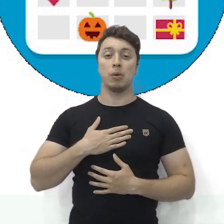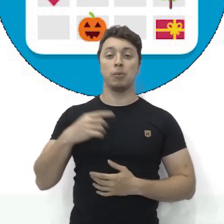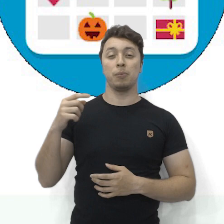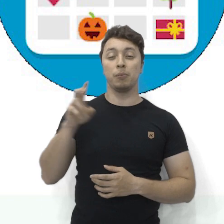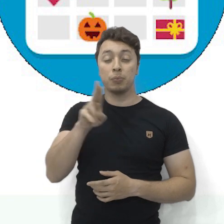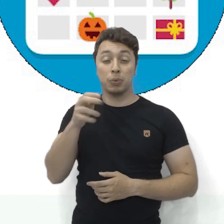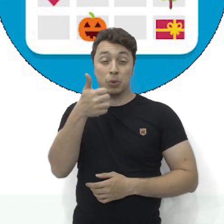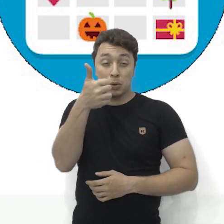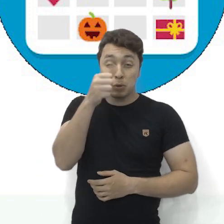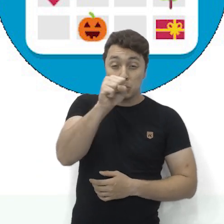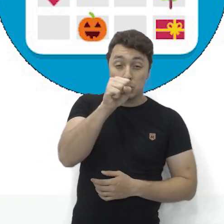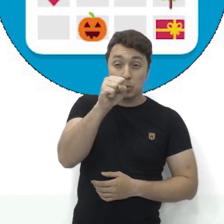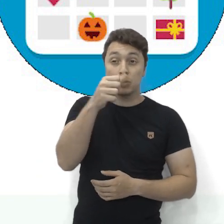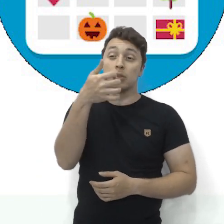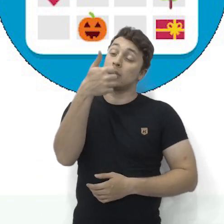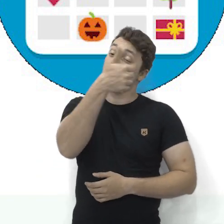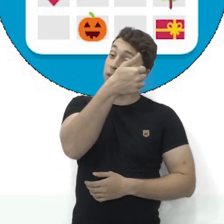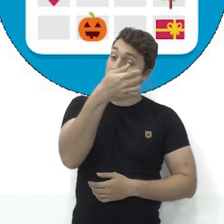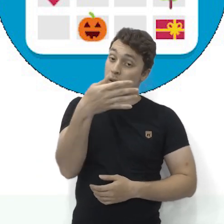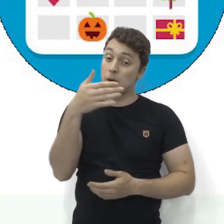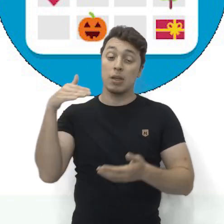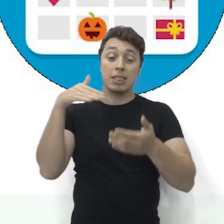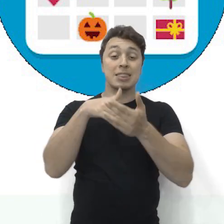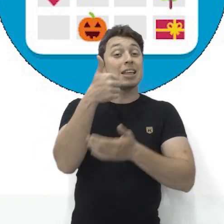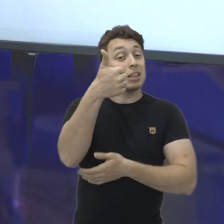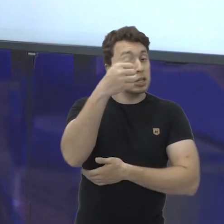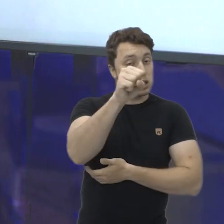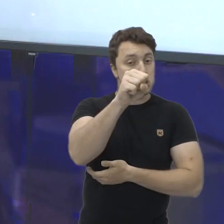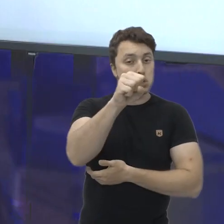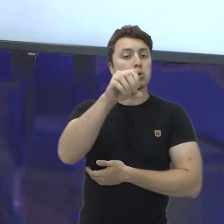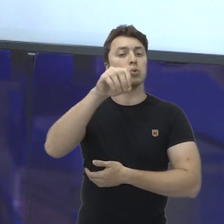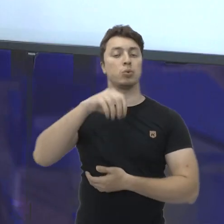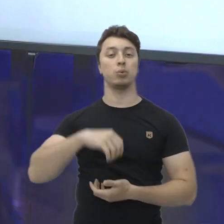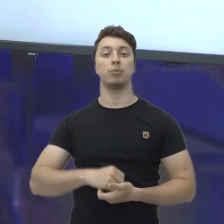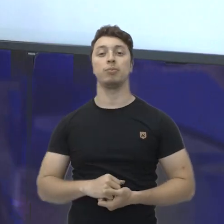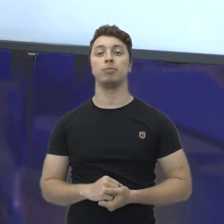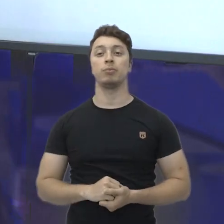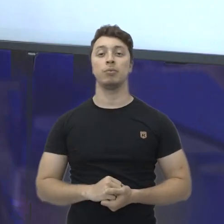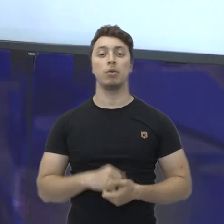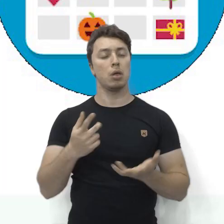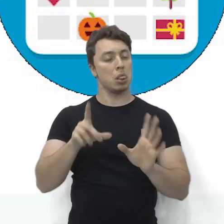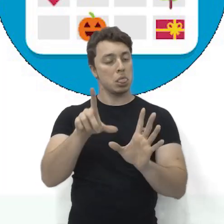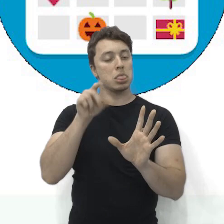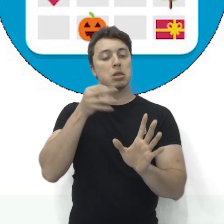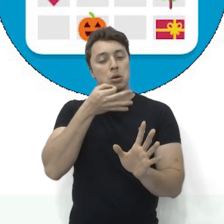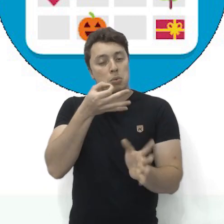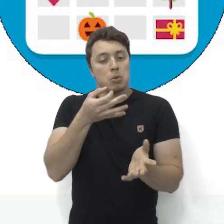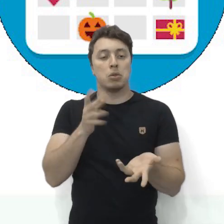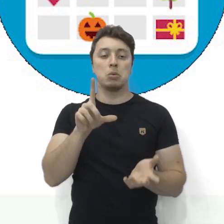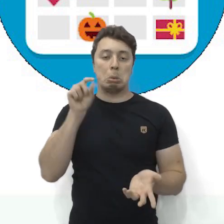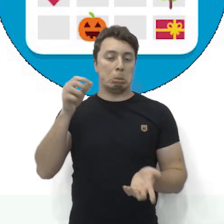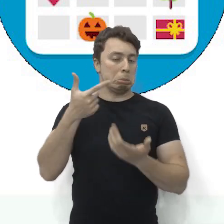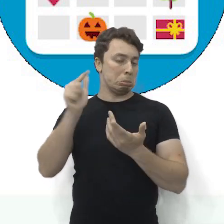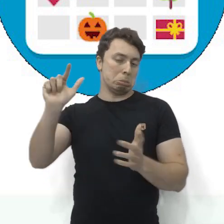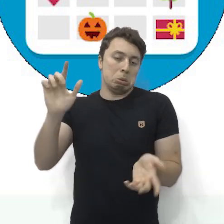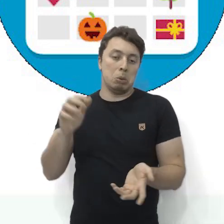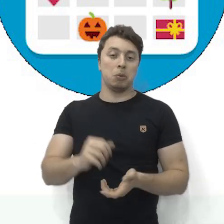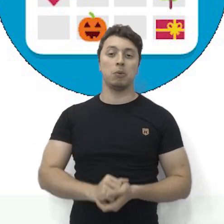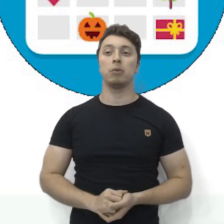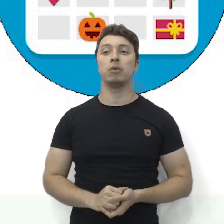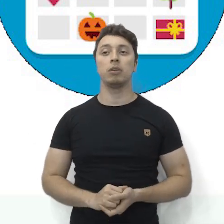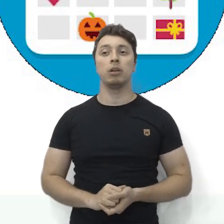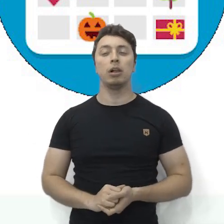de 14 a 18/9, mas fica a seu critério escolher. E em que dia